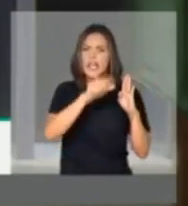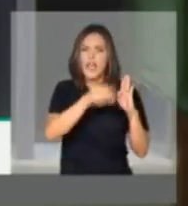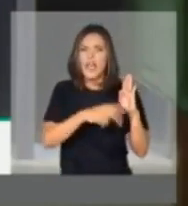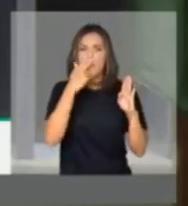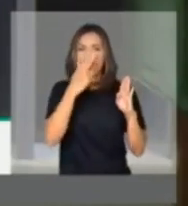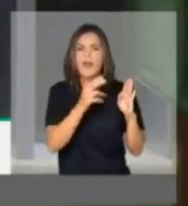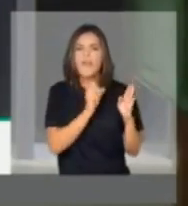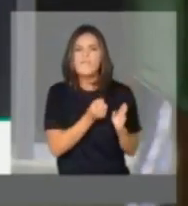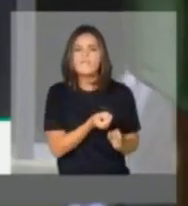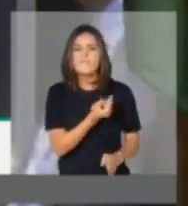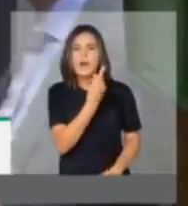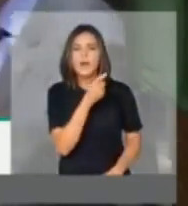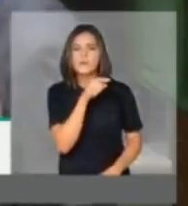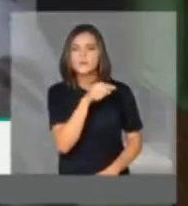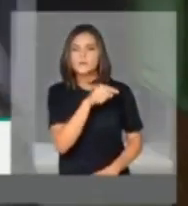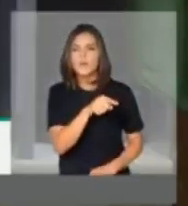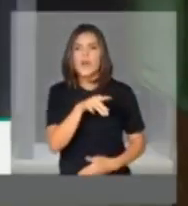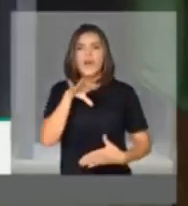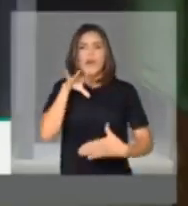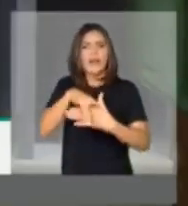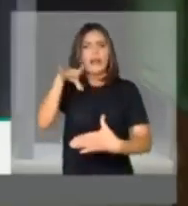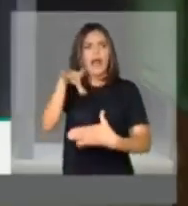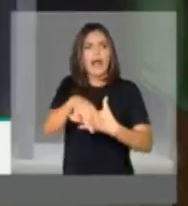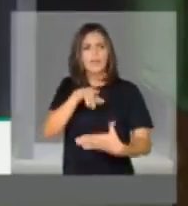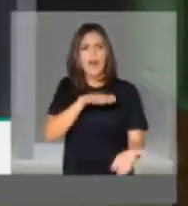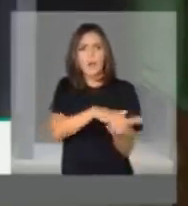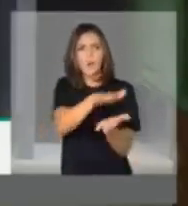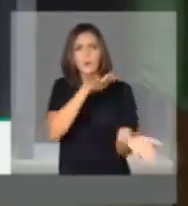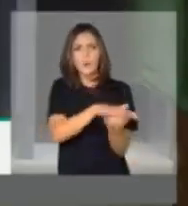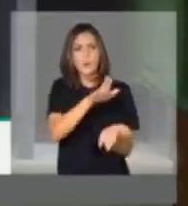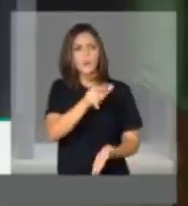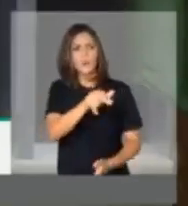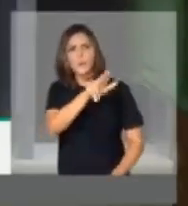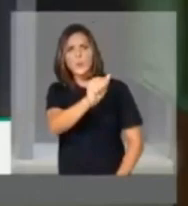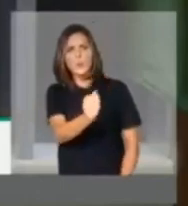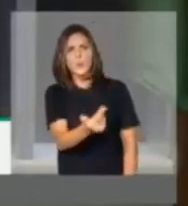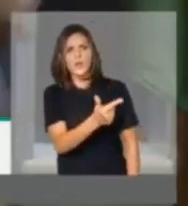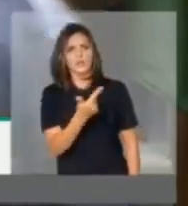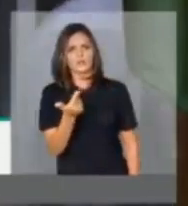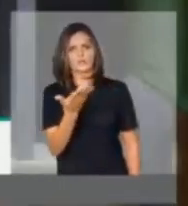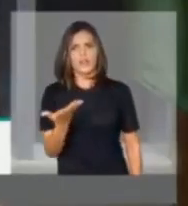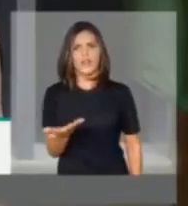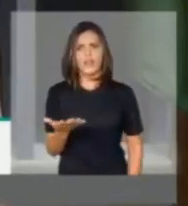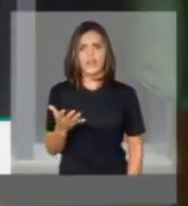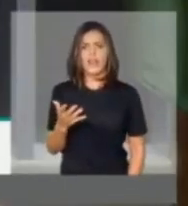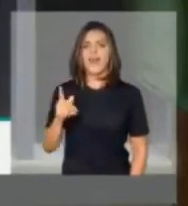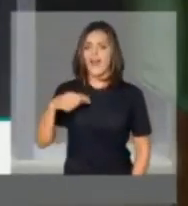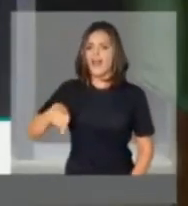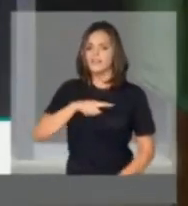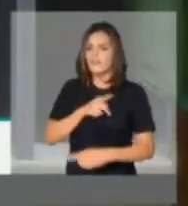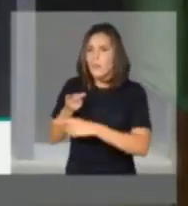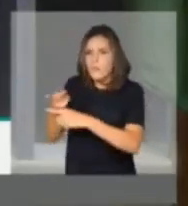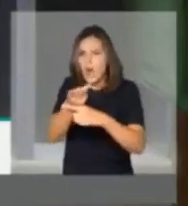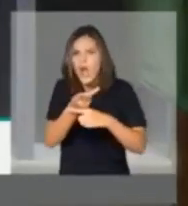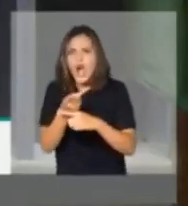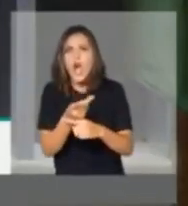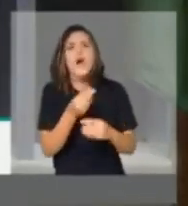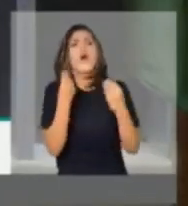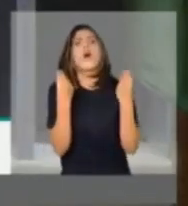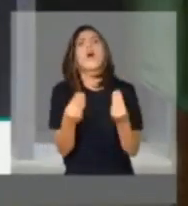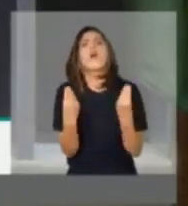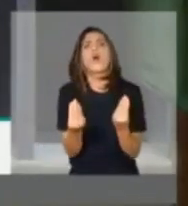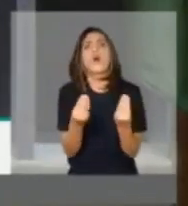em gráficas que nem sequer nunca existiram. O pessoal foi atrás para descobrir, não tinha uma prensa que poderia rodar